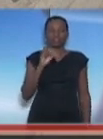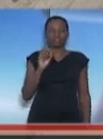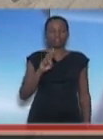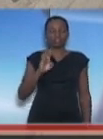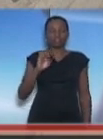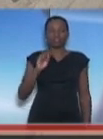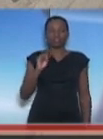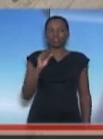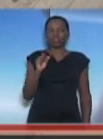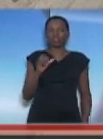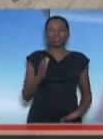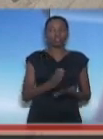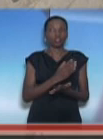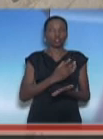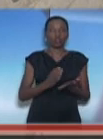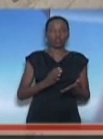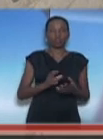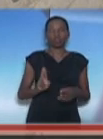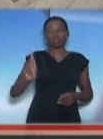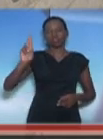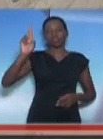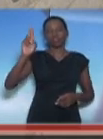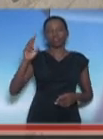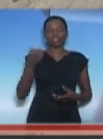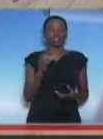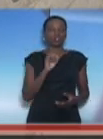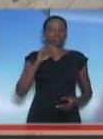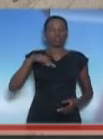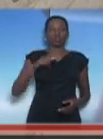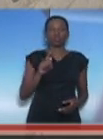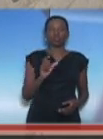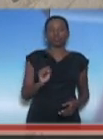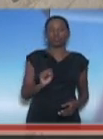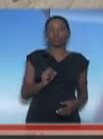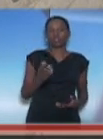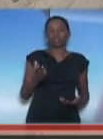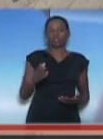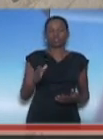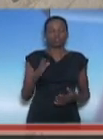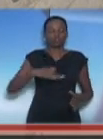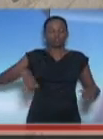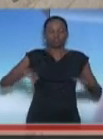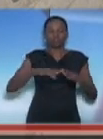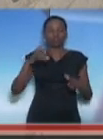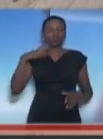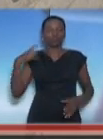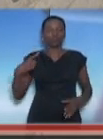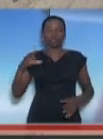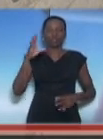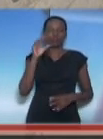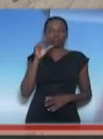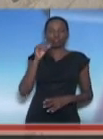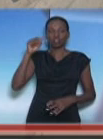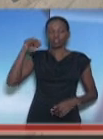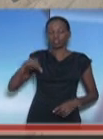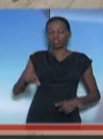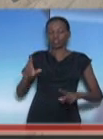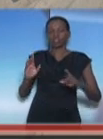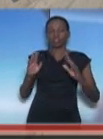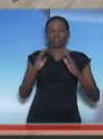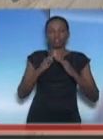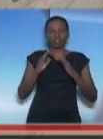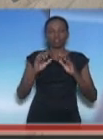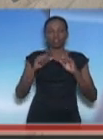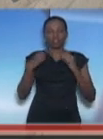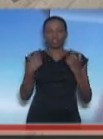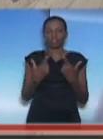como representantes de ONGs e etc. E todos os deputados e funcionários dessa casa, e todos que nos assistem, têm que ter essa cautela. Hoje em